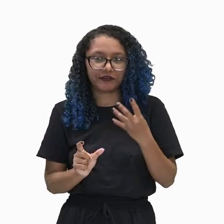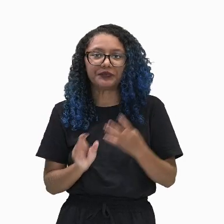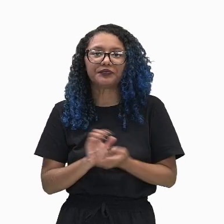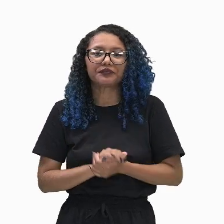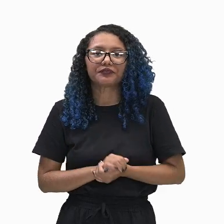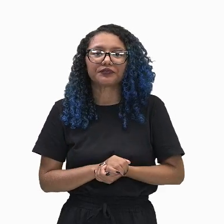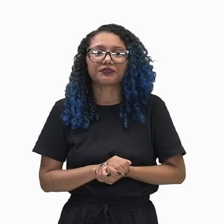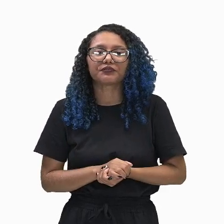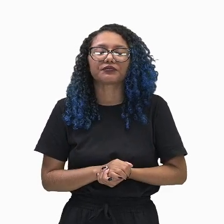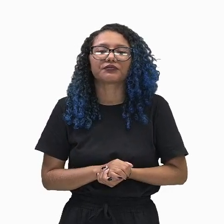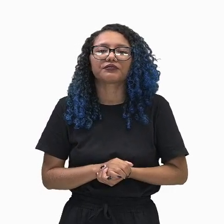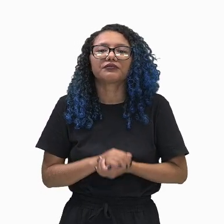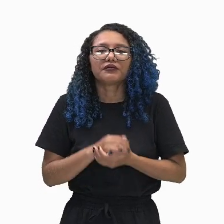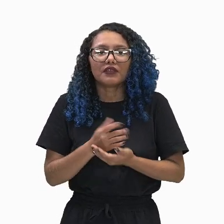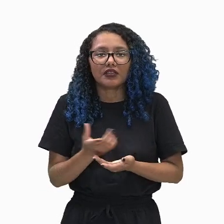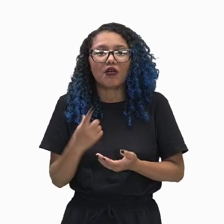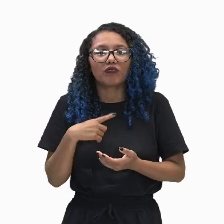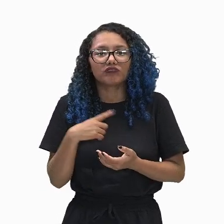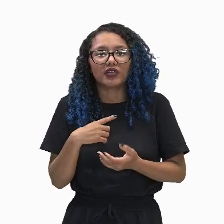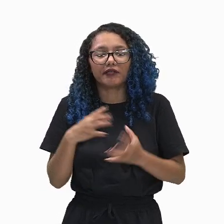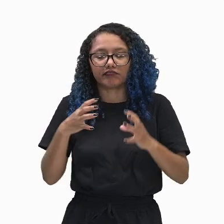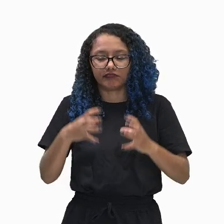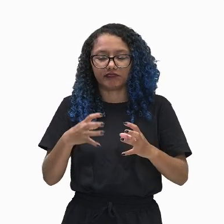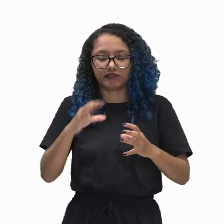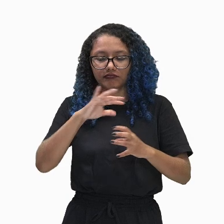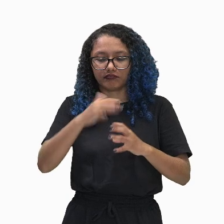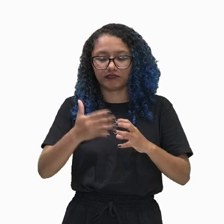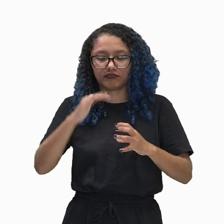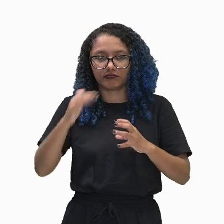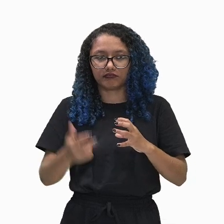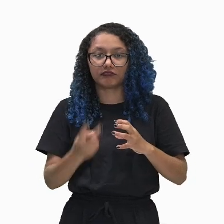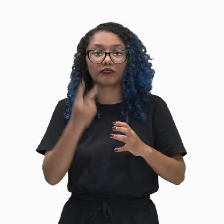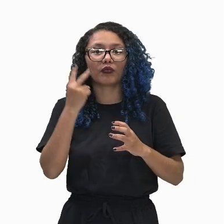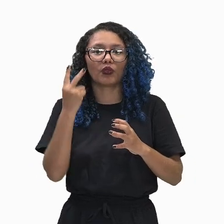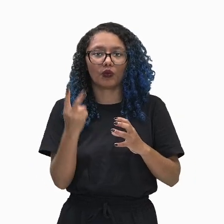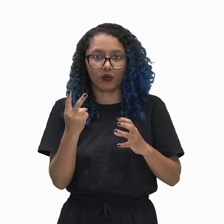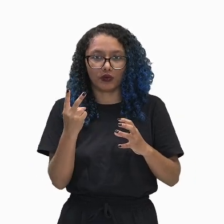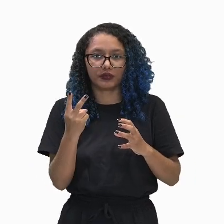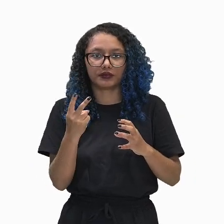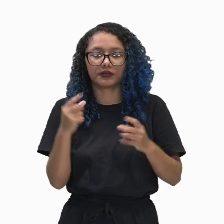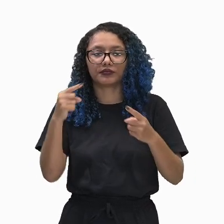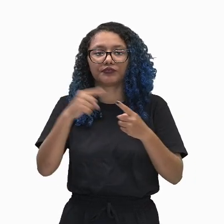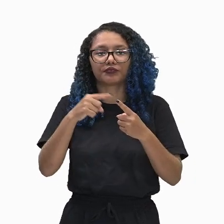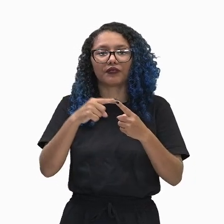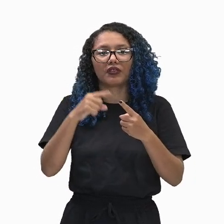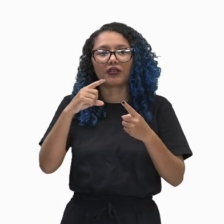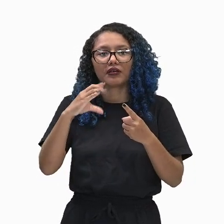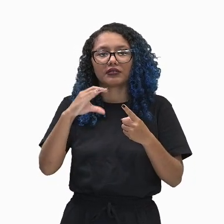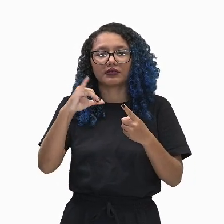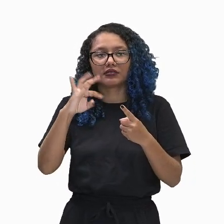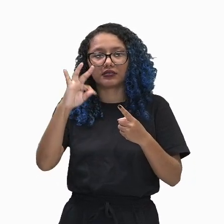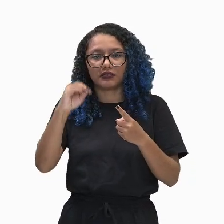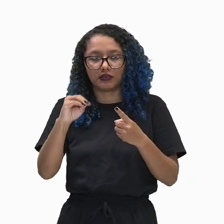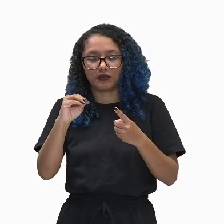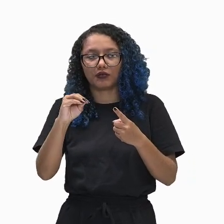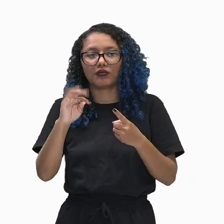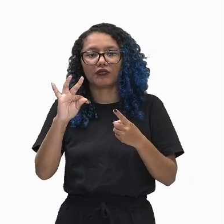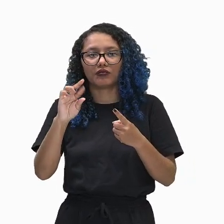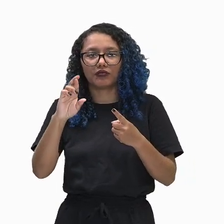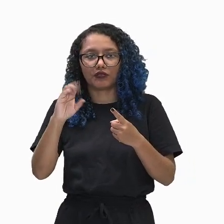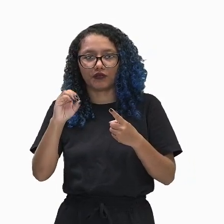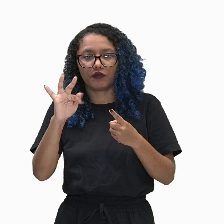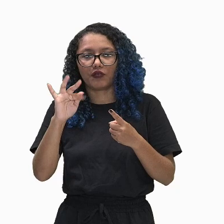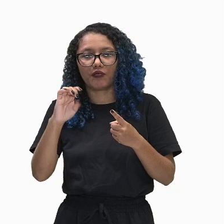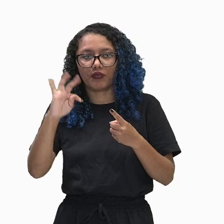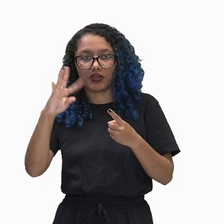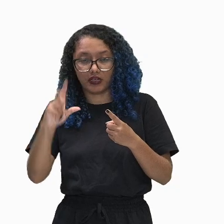se diferencia em duas camadas. O citotrofoblasto, que se torna uma camada externa de células, e o